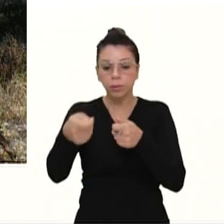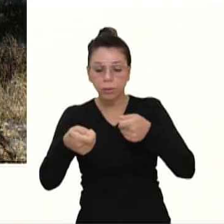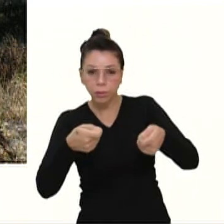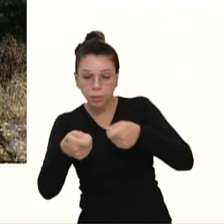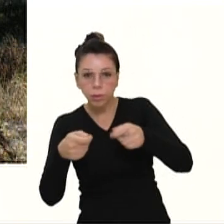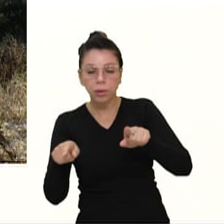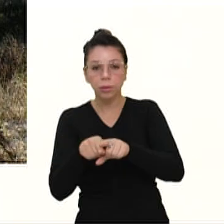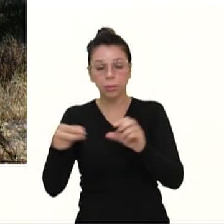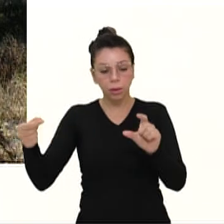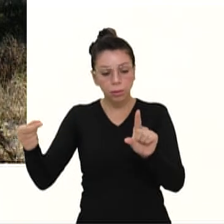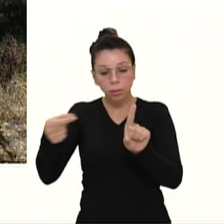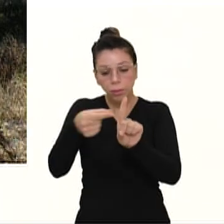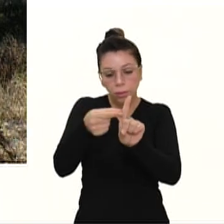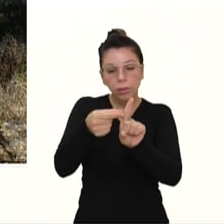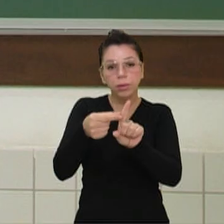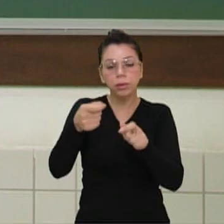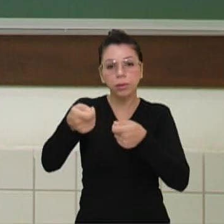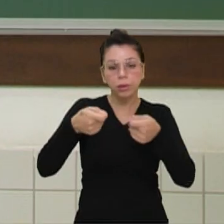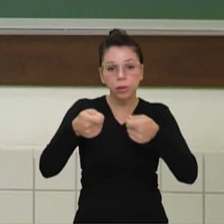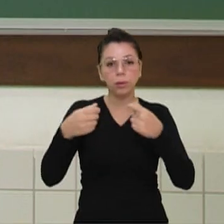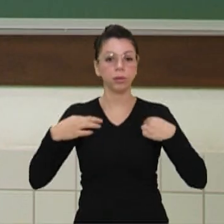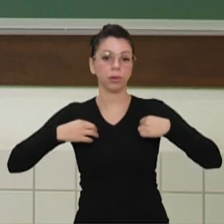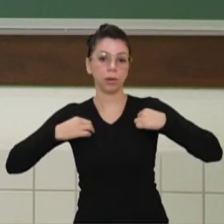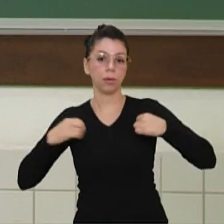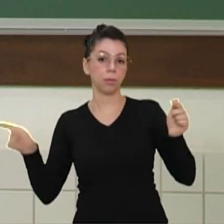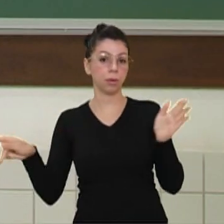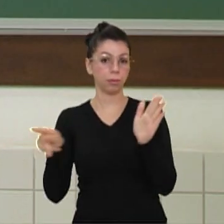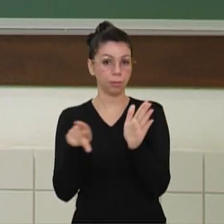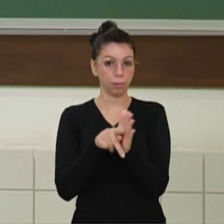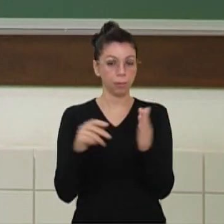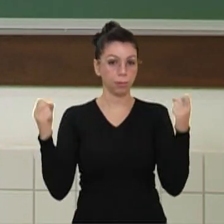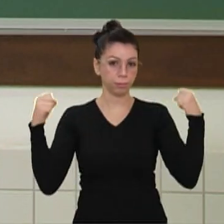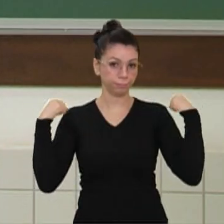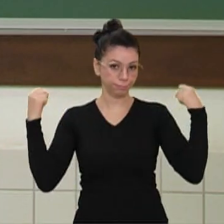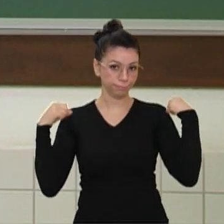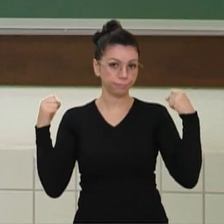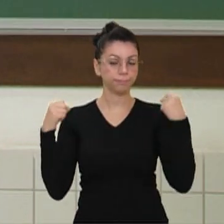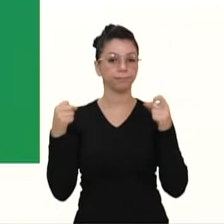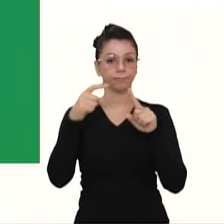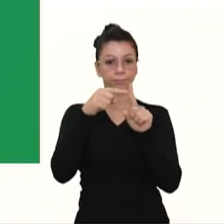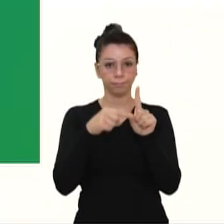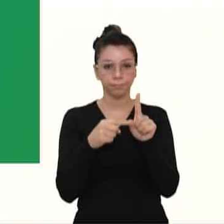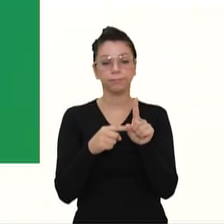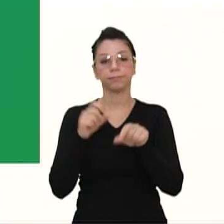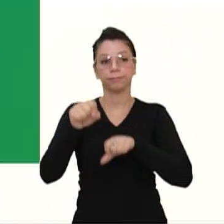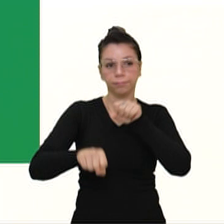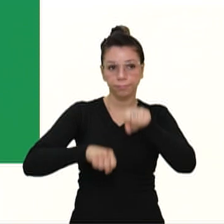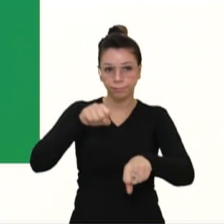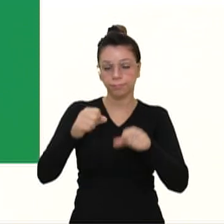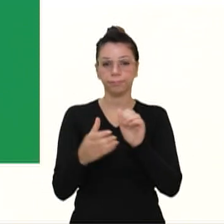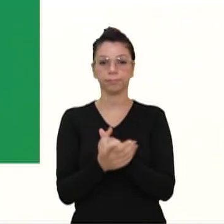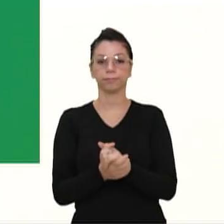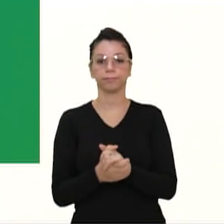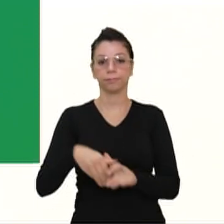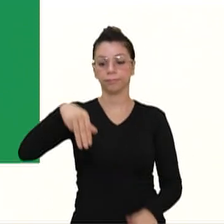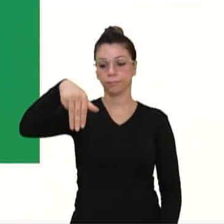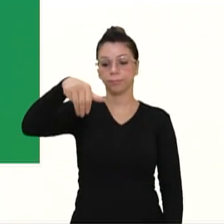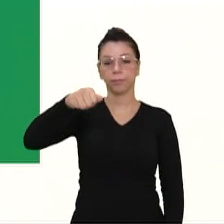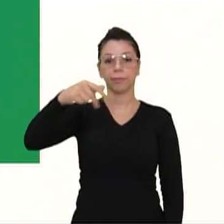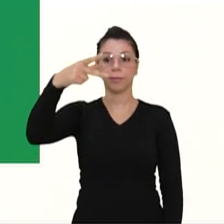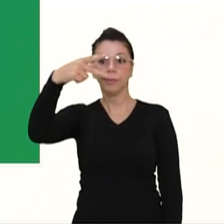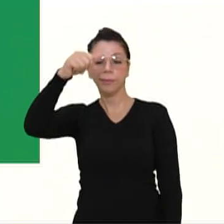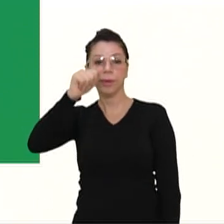cartão de controle e o vestuário adequado para a prática dessa modalidade. Em relação ao mapa, o mapa ele tem